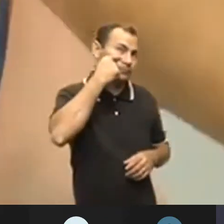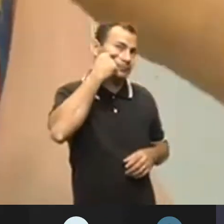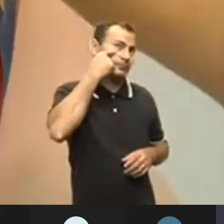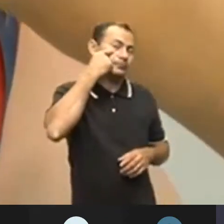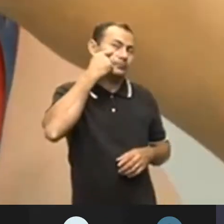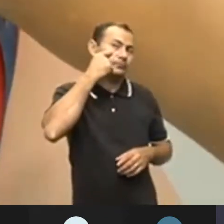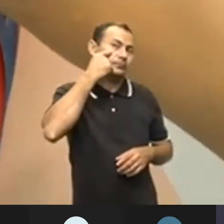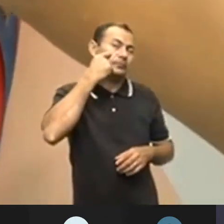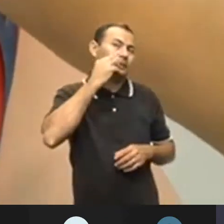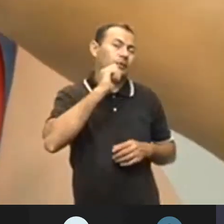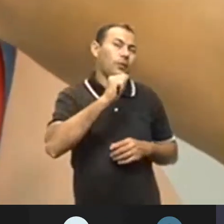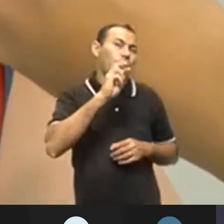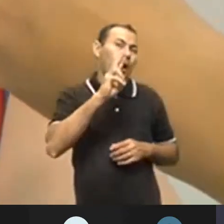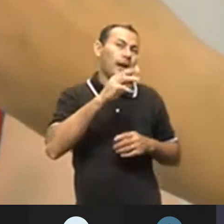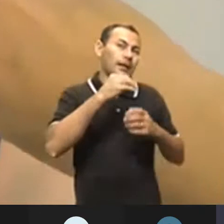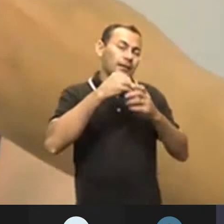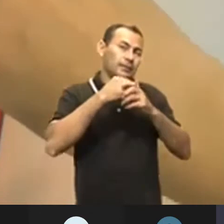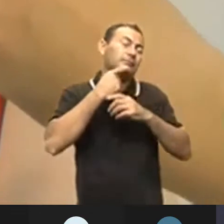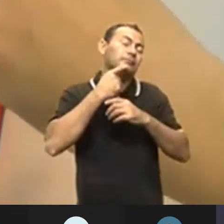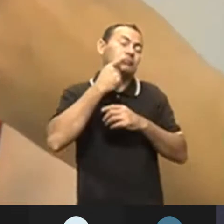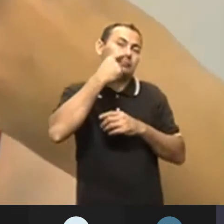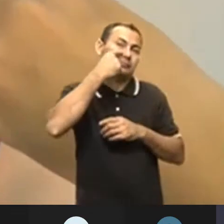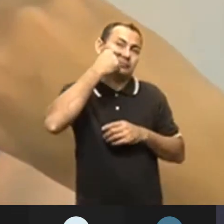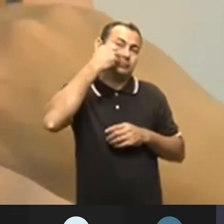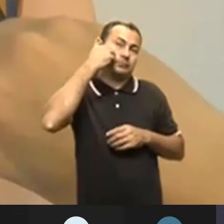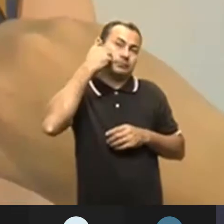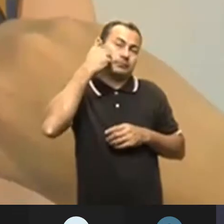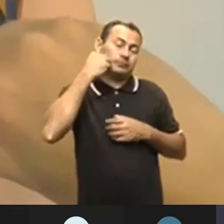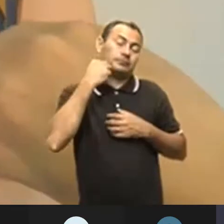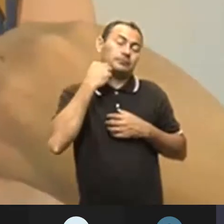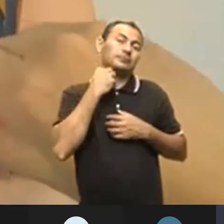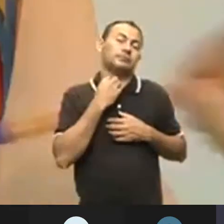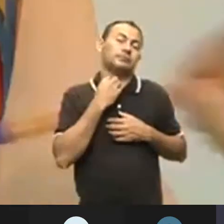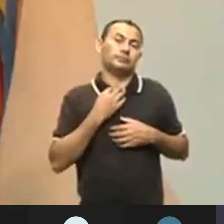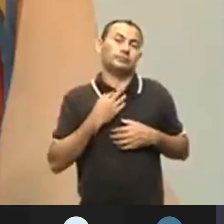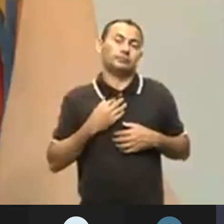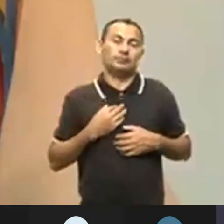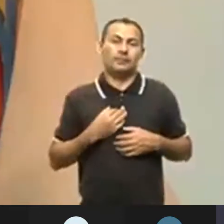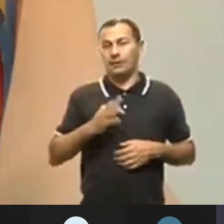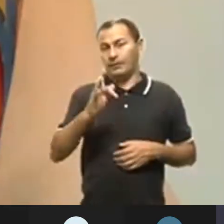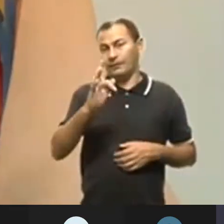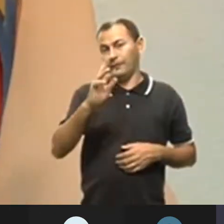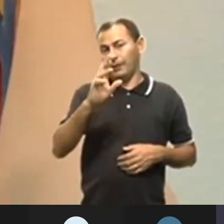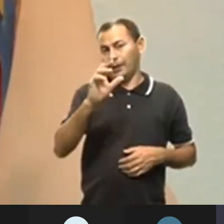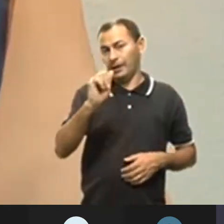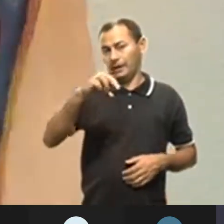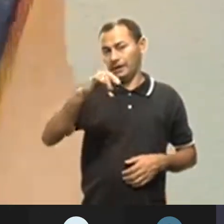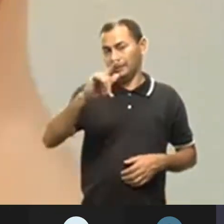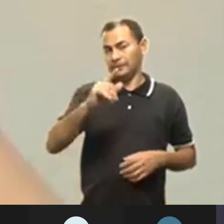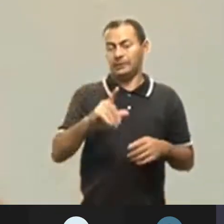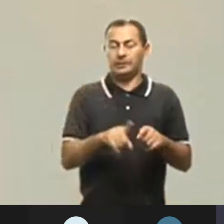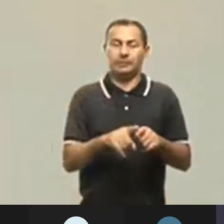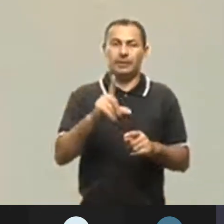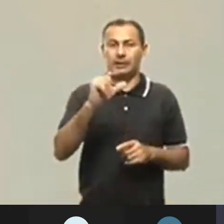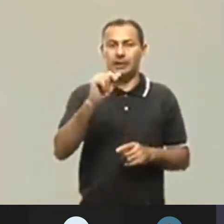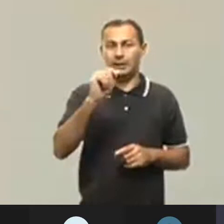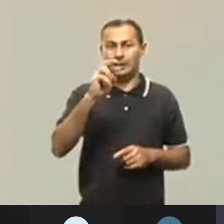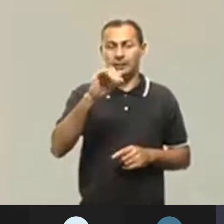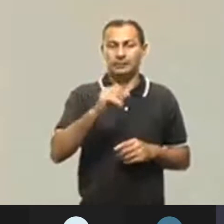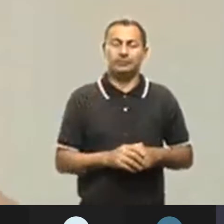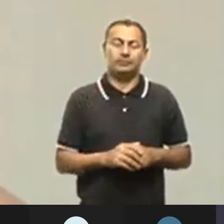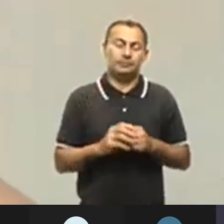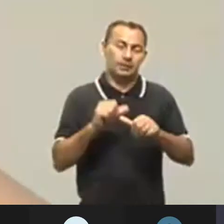a cavidade nasal, o ar vai entrar pela cavidade nasal, vai descer, né, ali faringe e laringe e vai para a traqueia. Então, se a